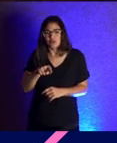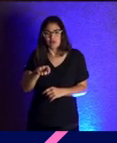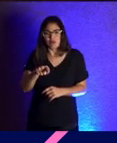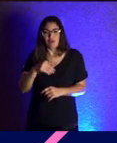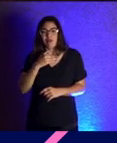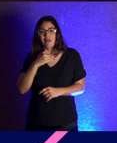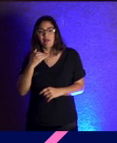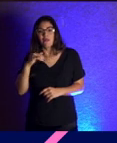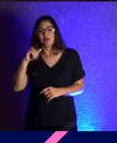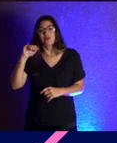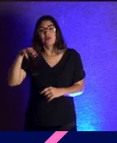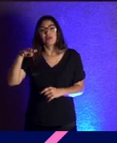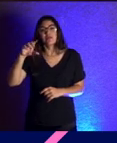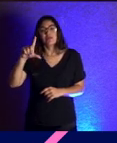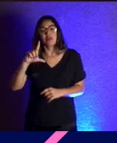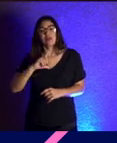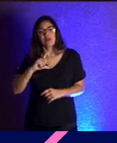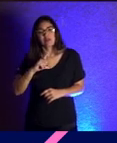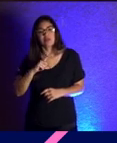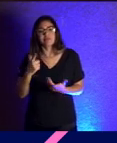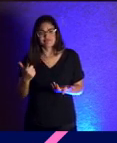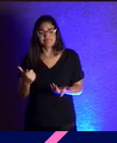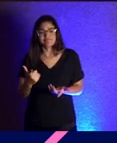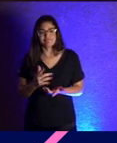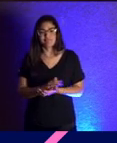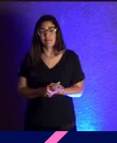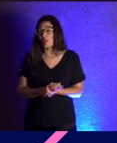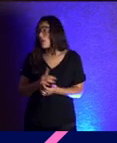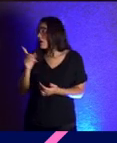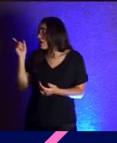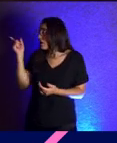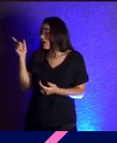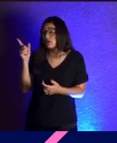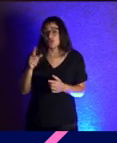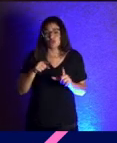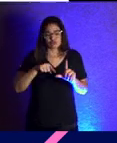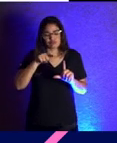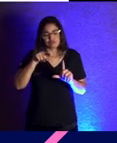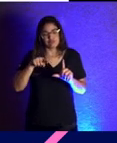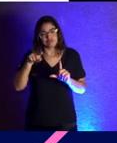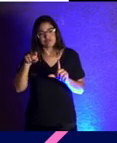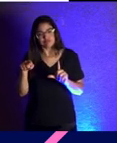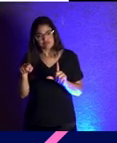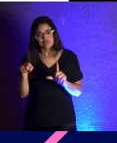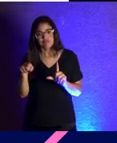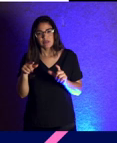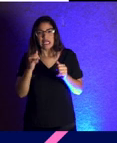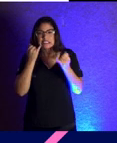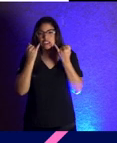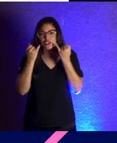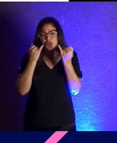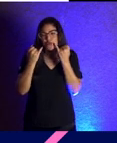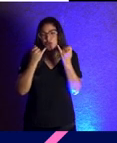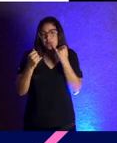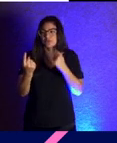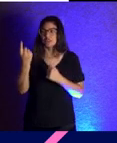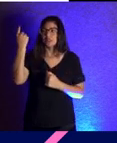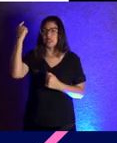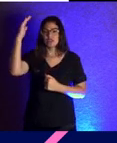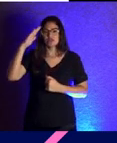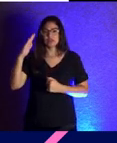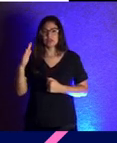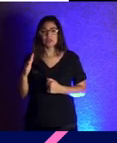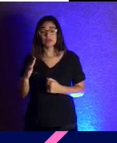Aqui é um dado do Banco Space Internet, do nosso Banco de DNA do Brasil. Ele tinha na época 26